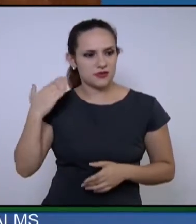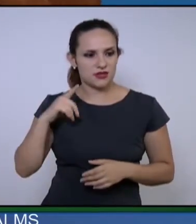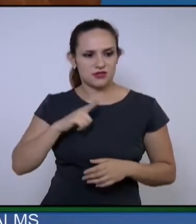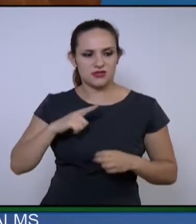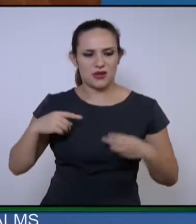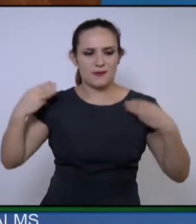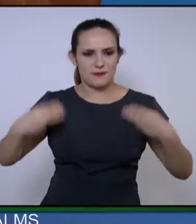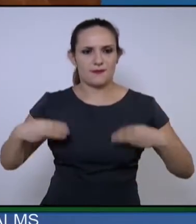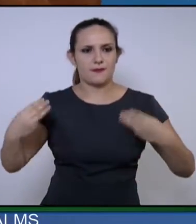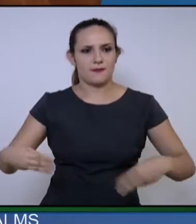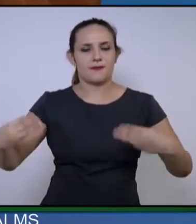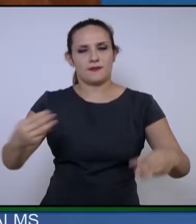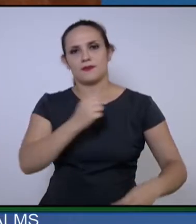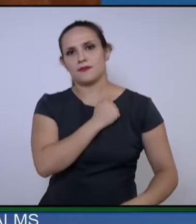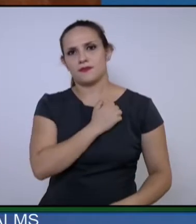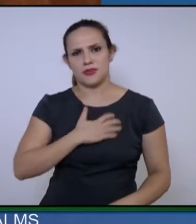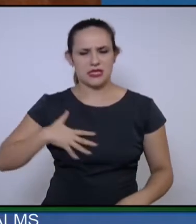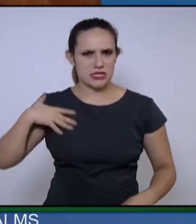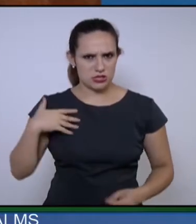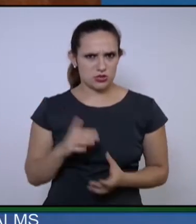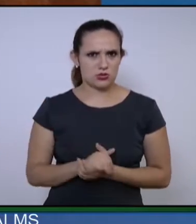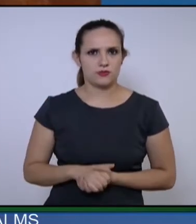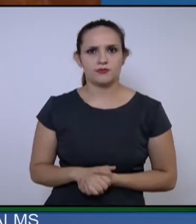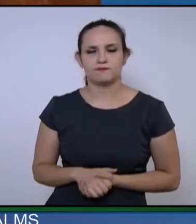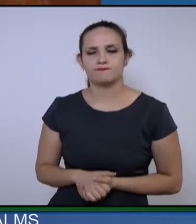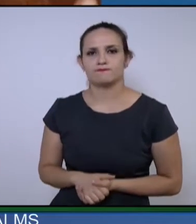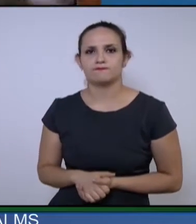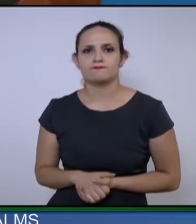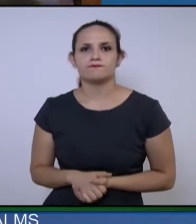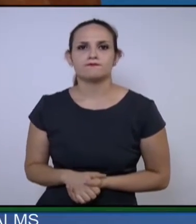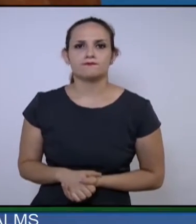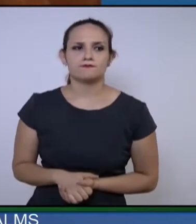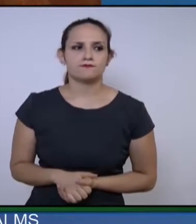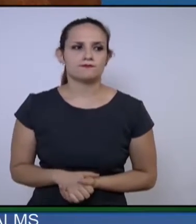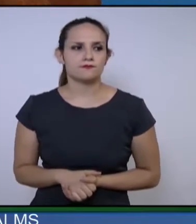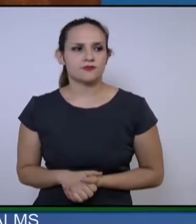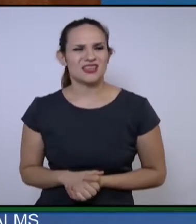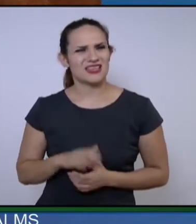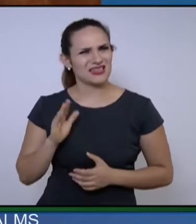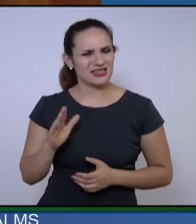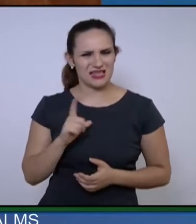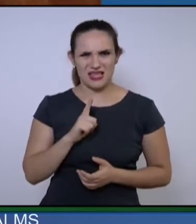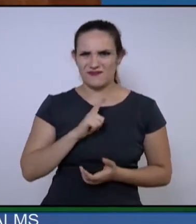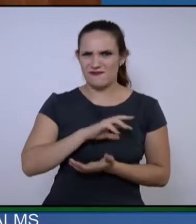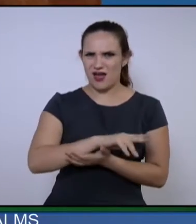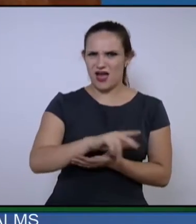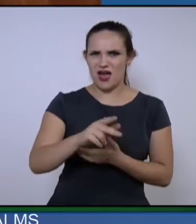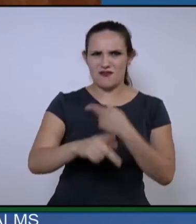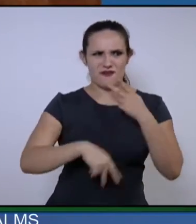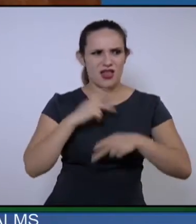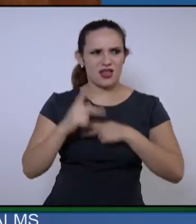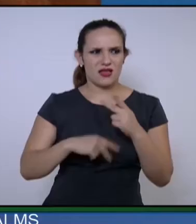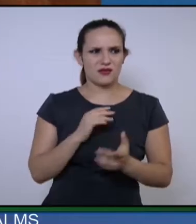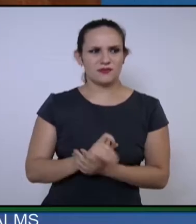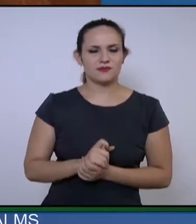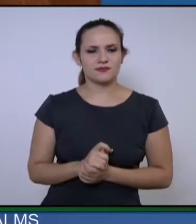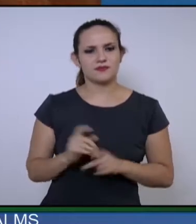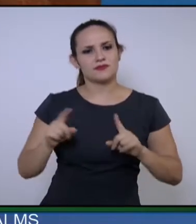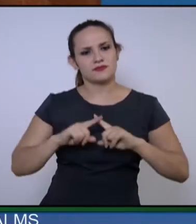tínhamos Ministério da Segurança Pública, onde vários discursos e várias promessas foram realizados.